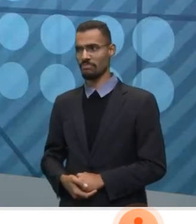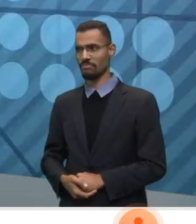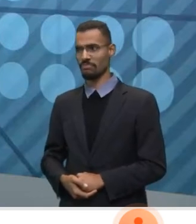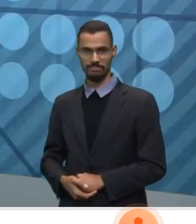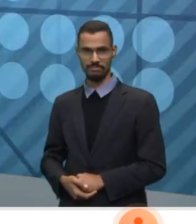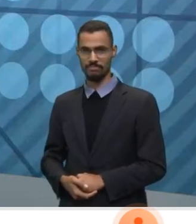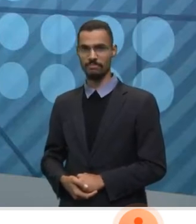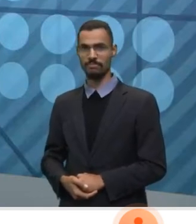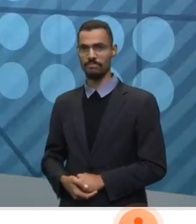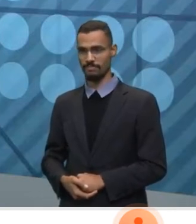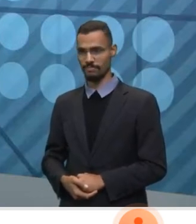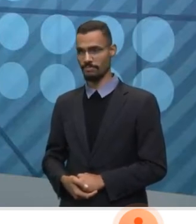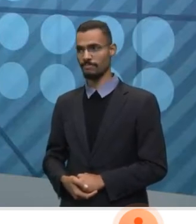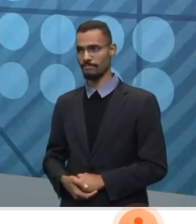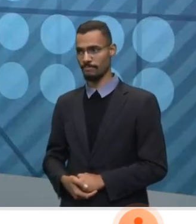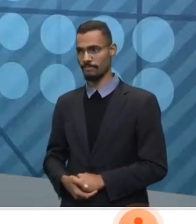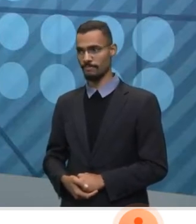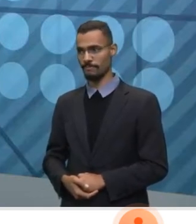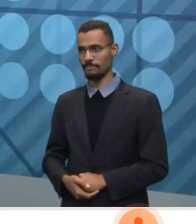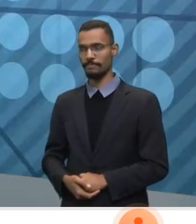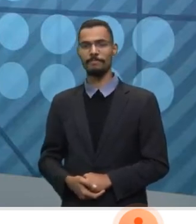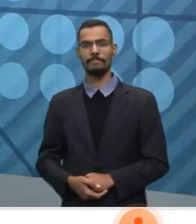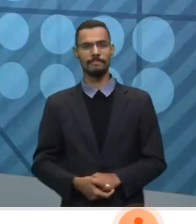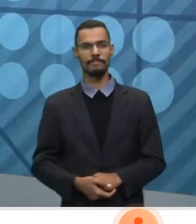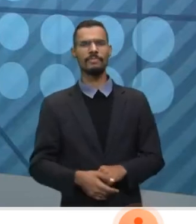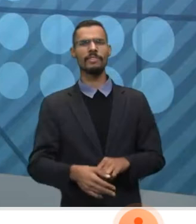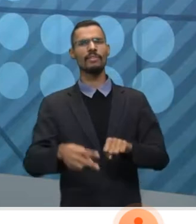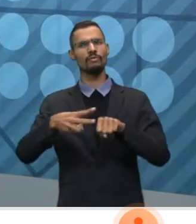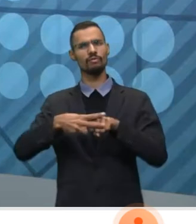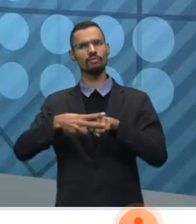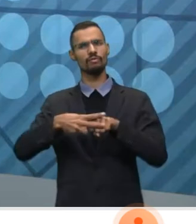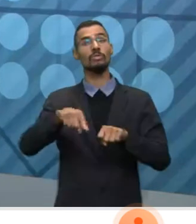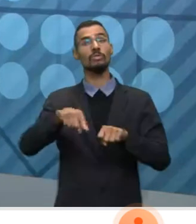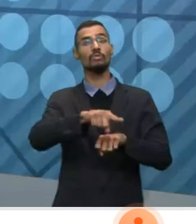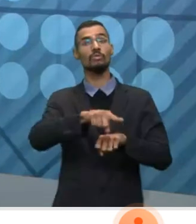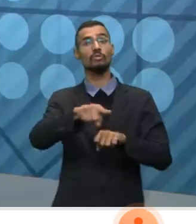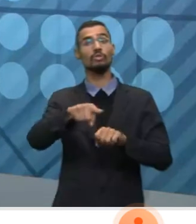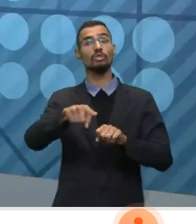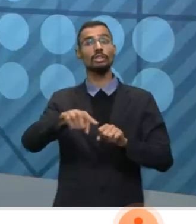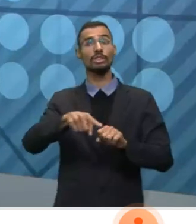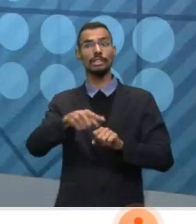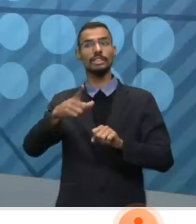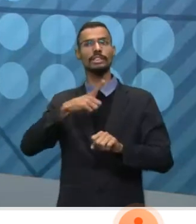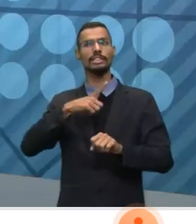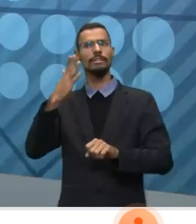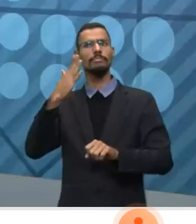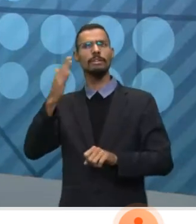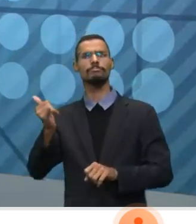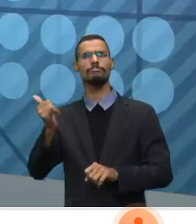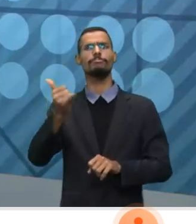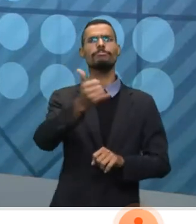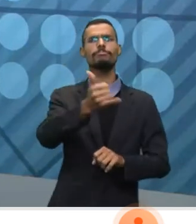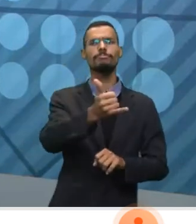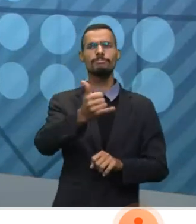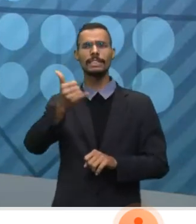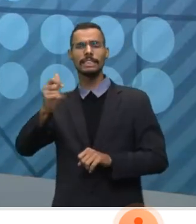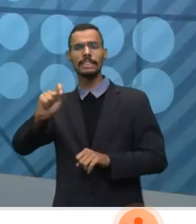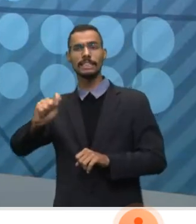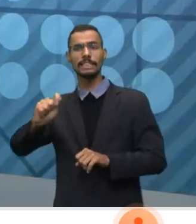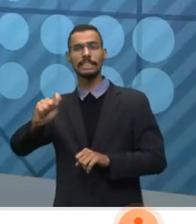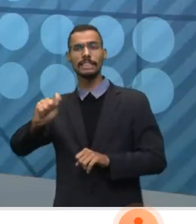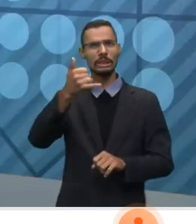telefona para ela. Então, verbos direcionais, você apresenta a direção do sinal. Quando eu falo, eu ligo para